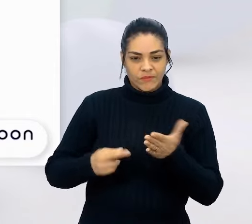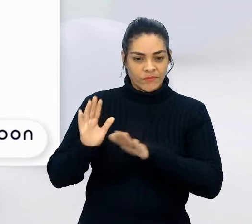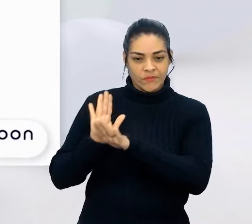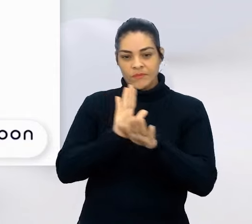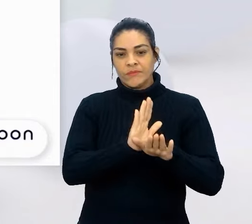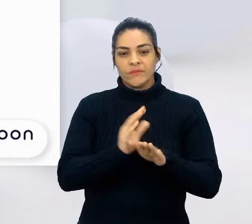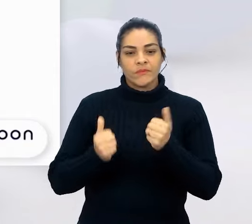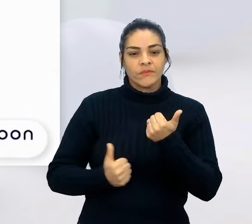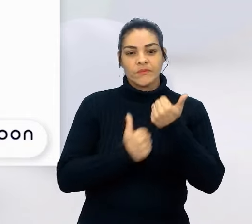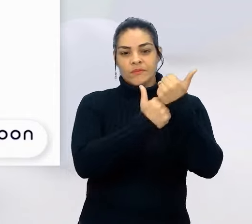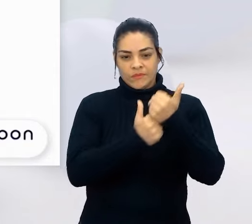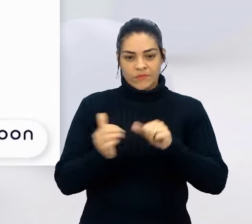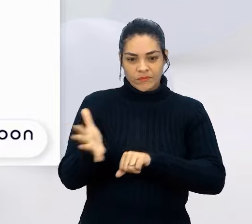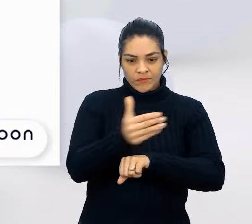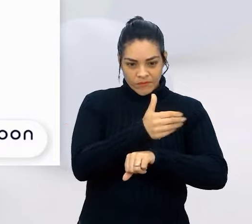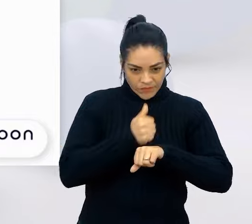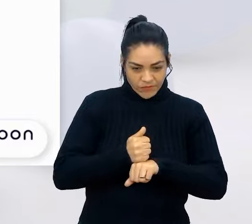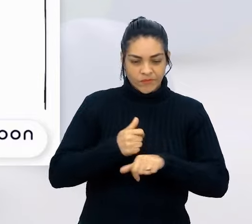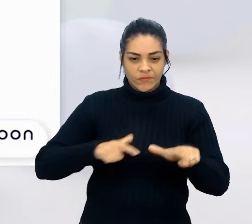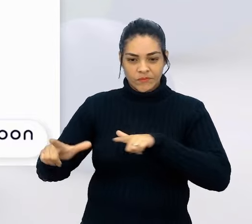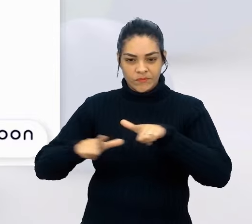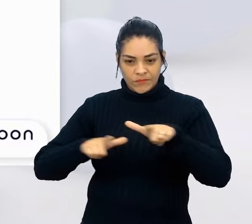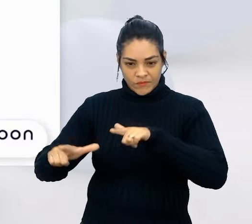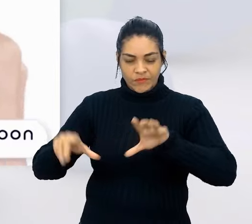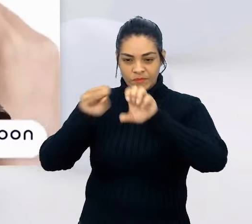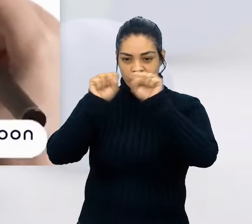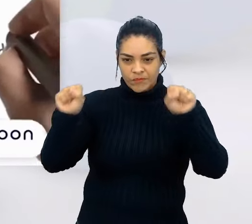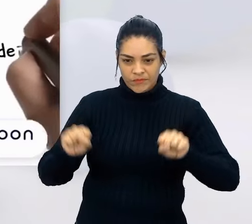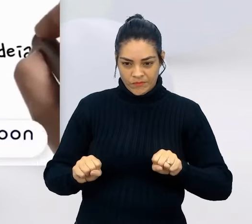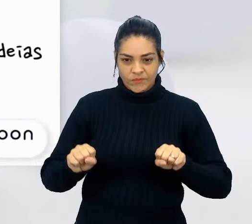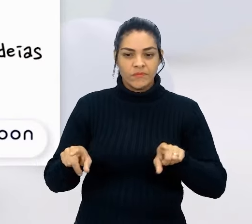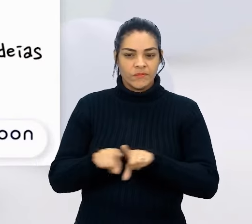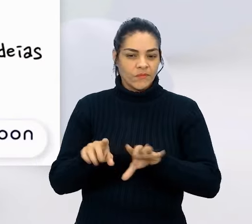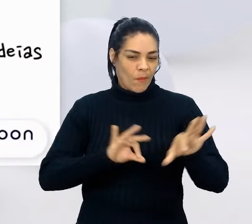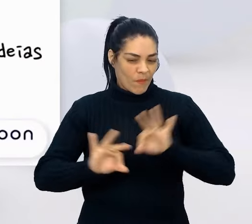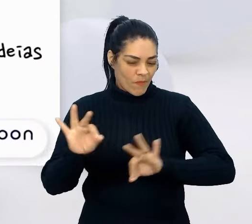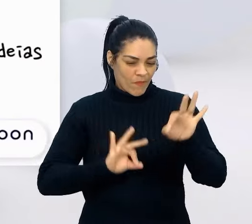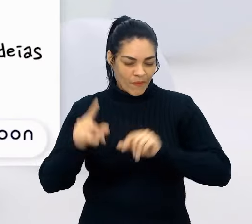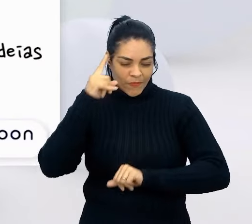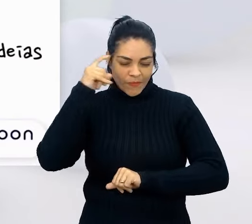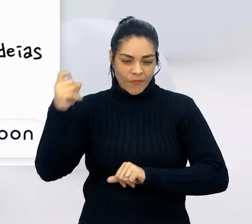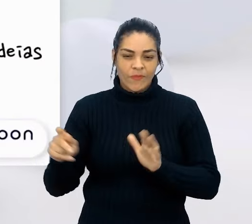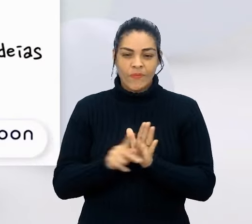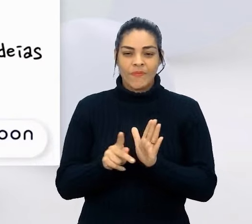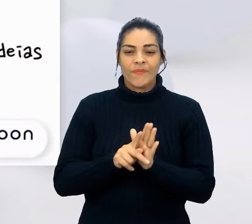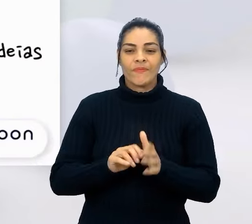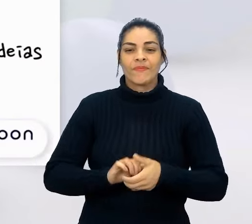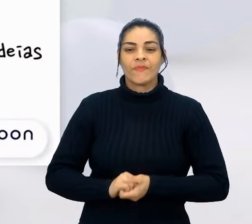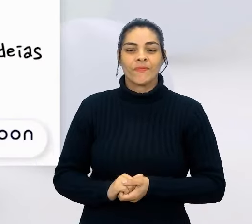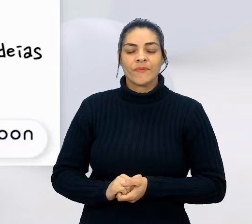a colher as evidências do trabalho, na sistematização, a organizar as ideias.